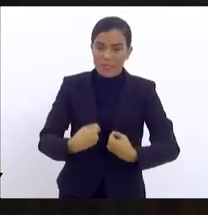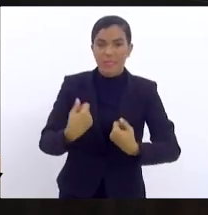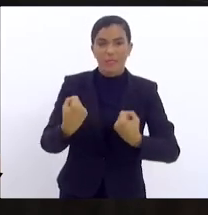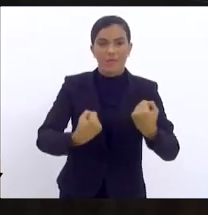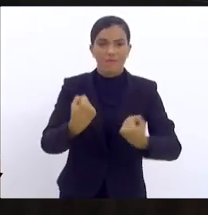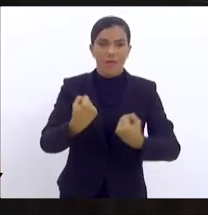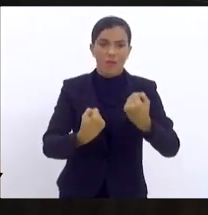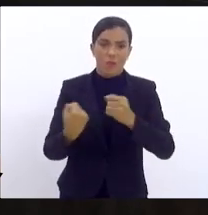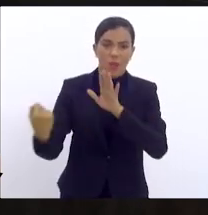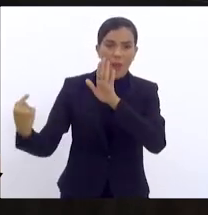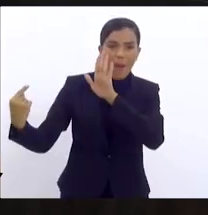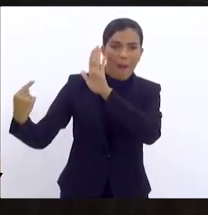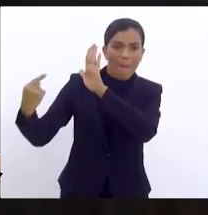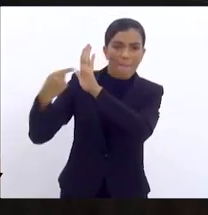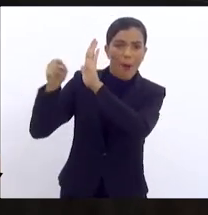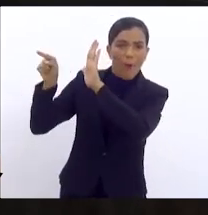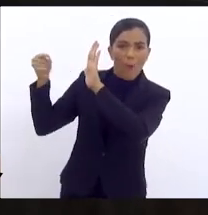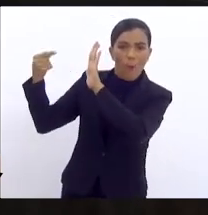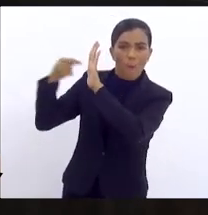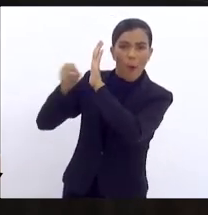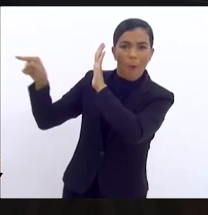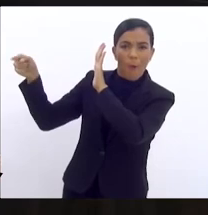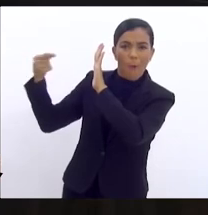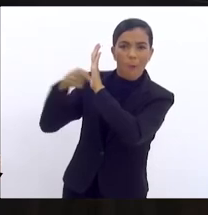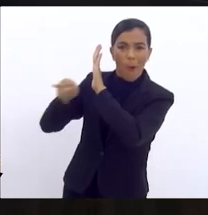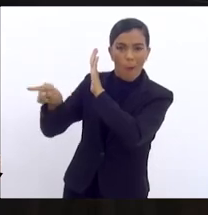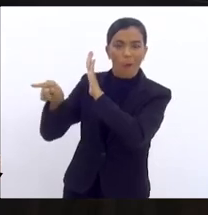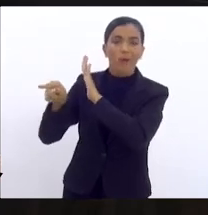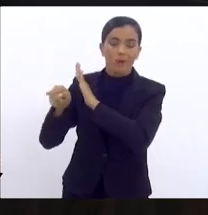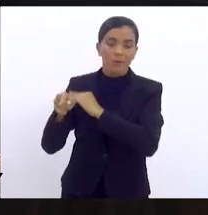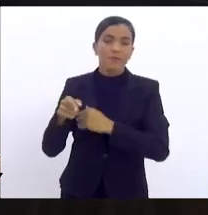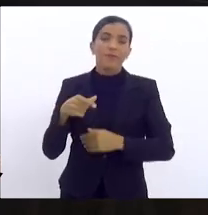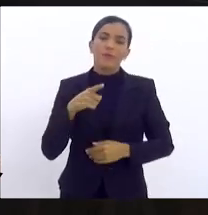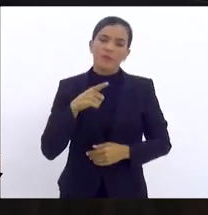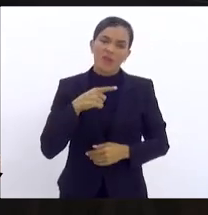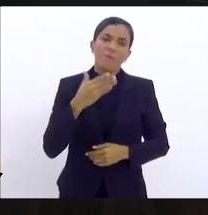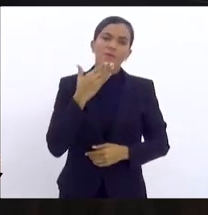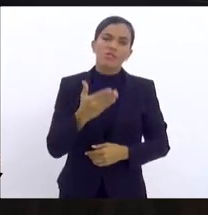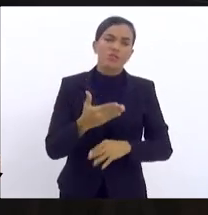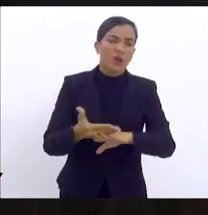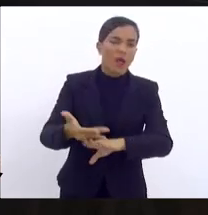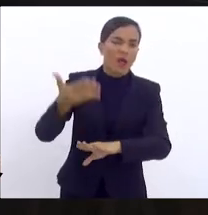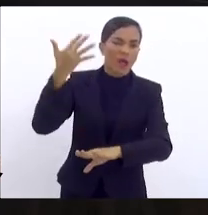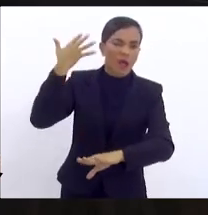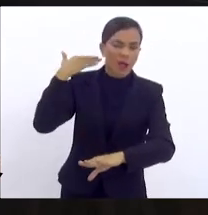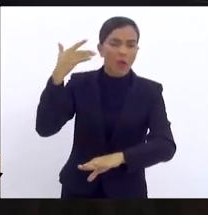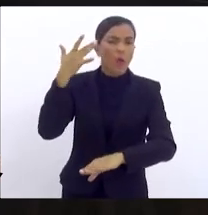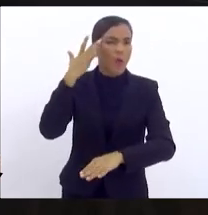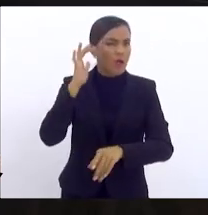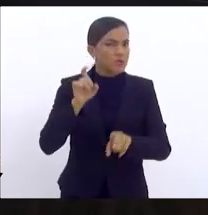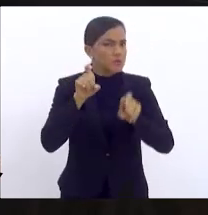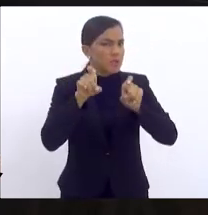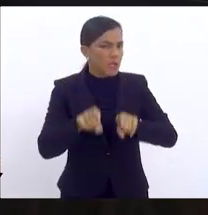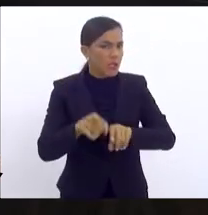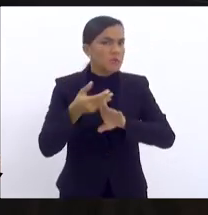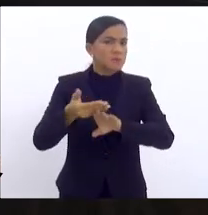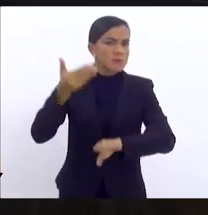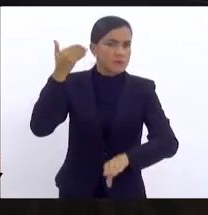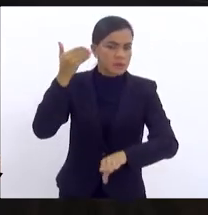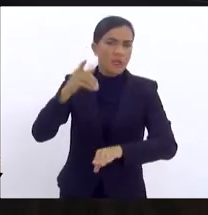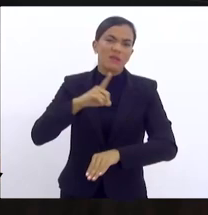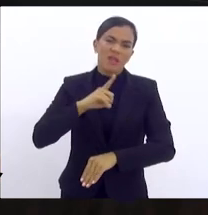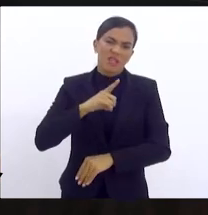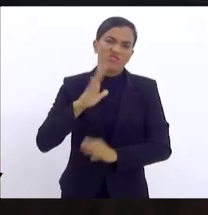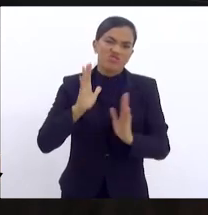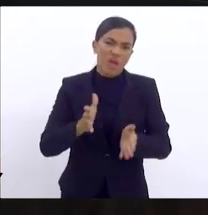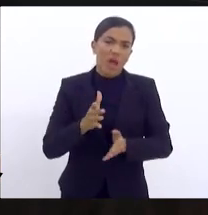algumas viaturas que já estão no décimo quinto Foi algumas solicitações lá atrás deixa o mandato passado que nós fizemos que já tem lá no décimo